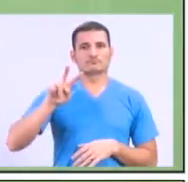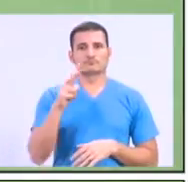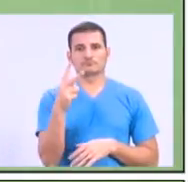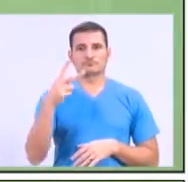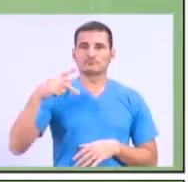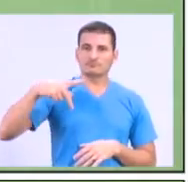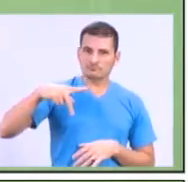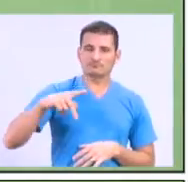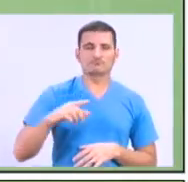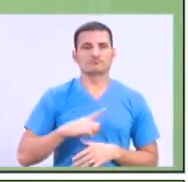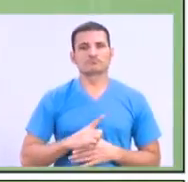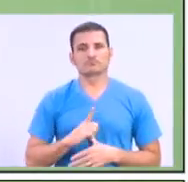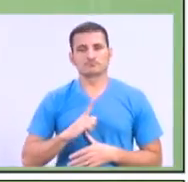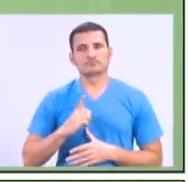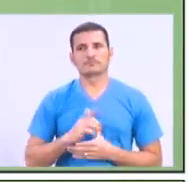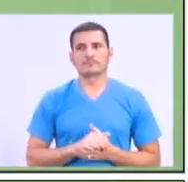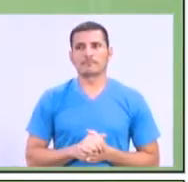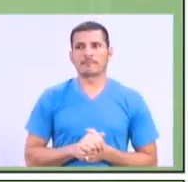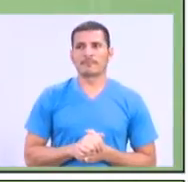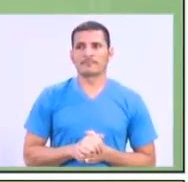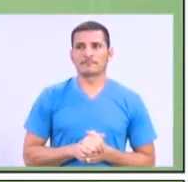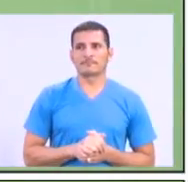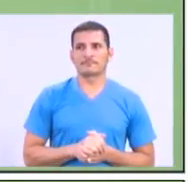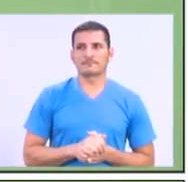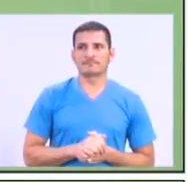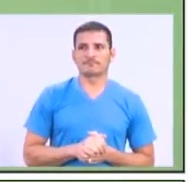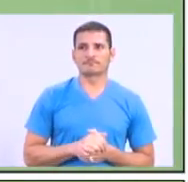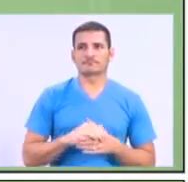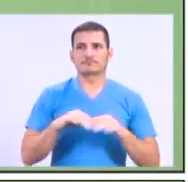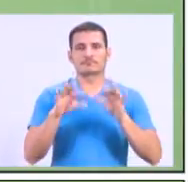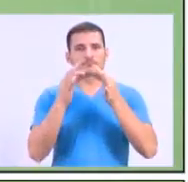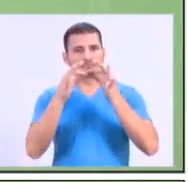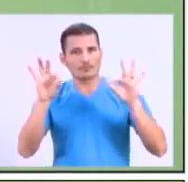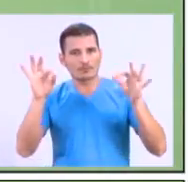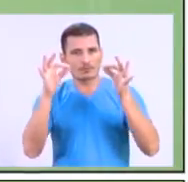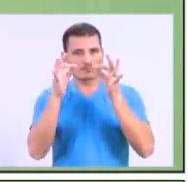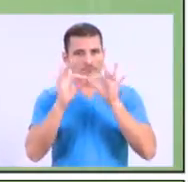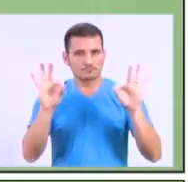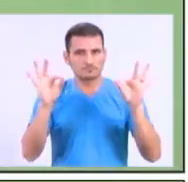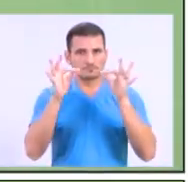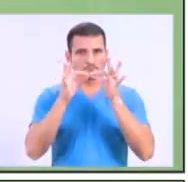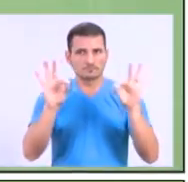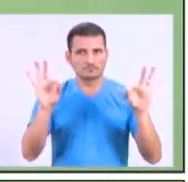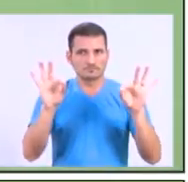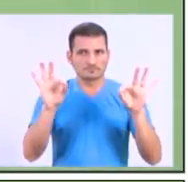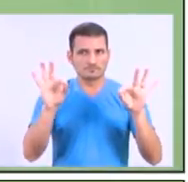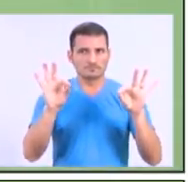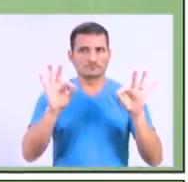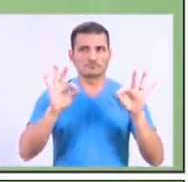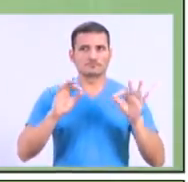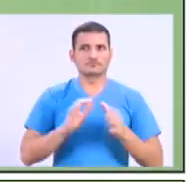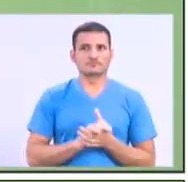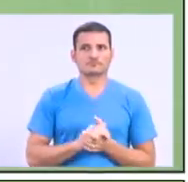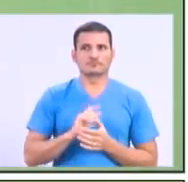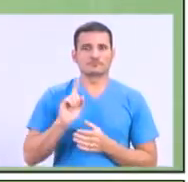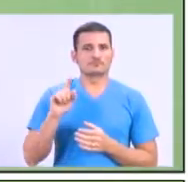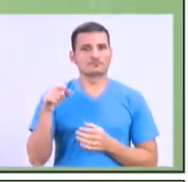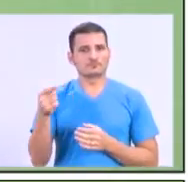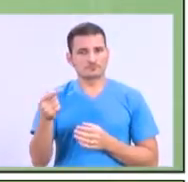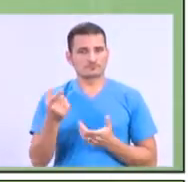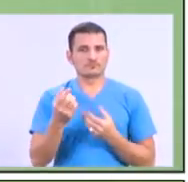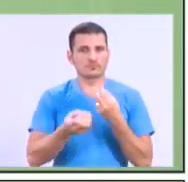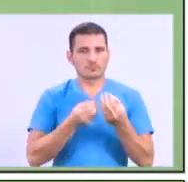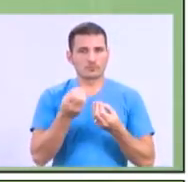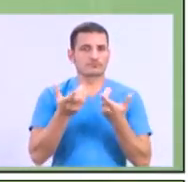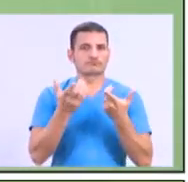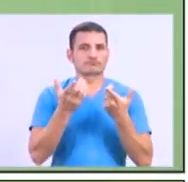PHP. Inicialmente, sobre a sintaxe, e posteriormente a construção de páginas web